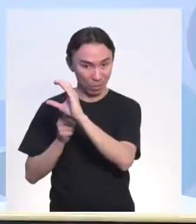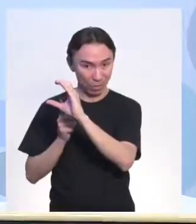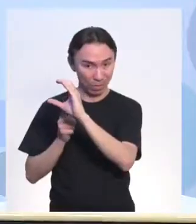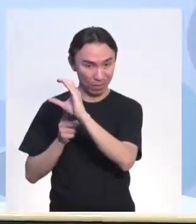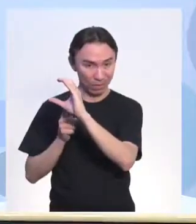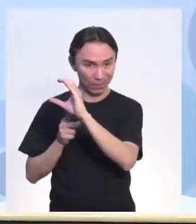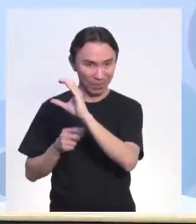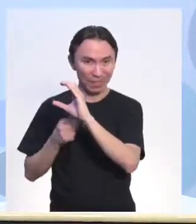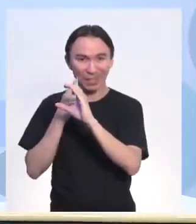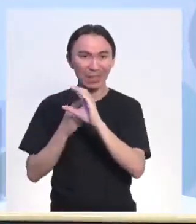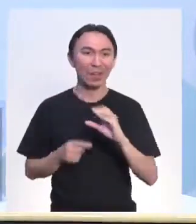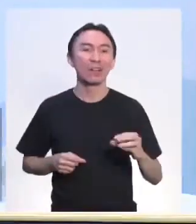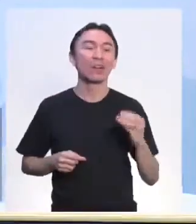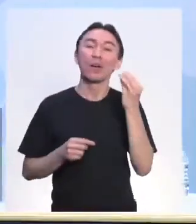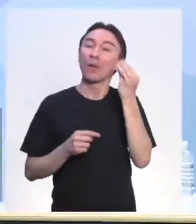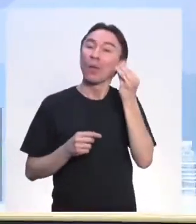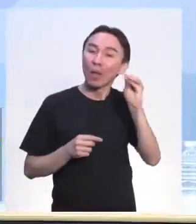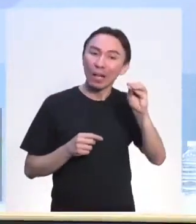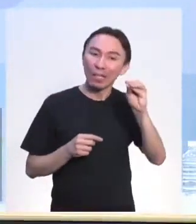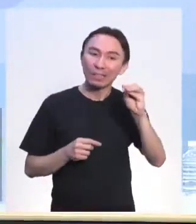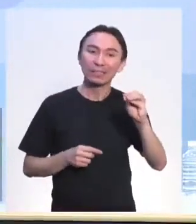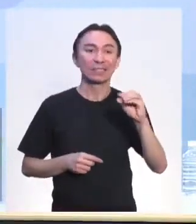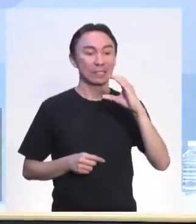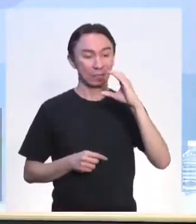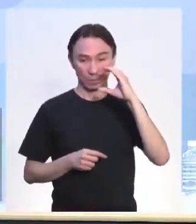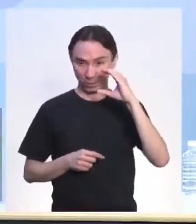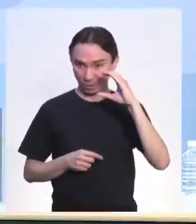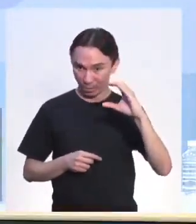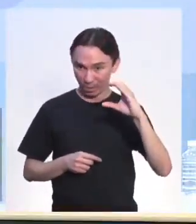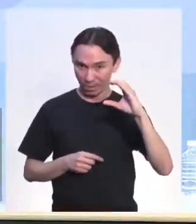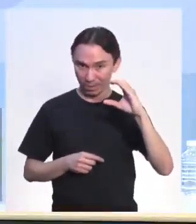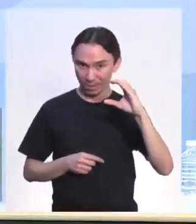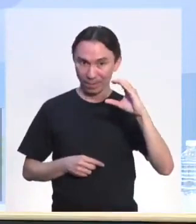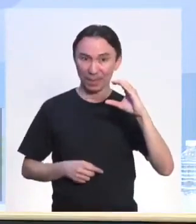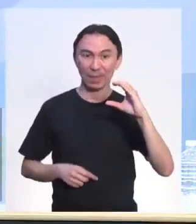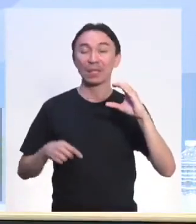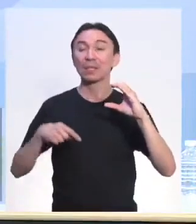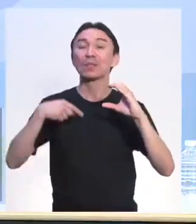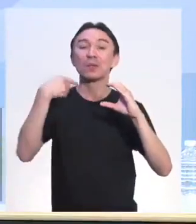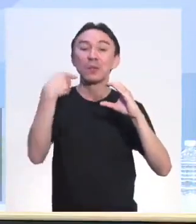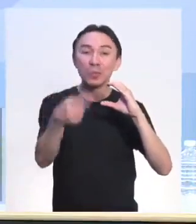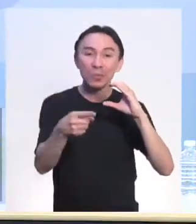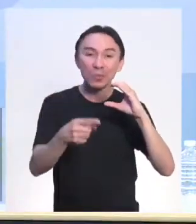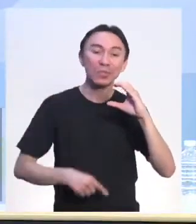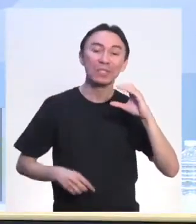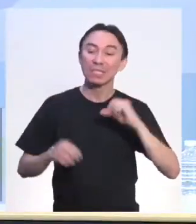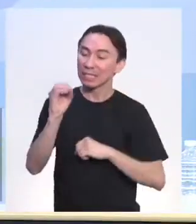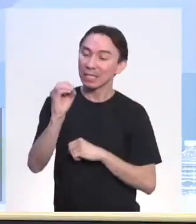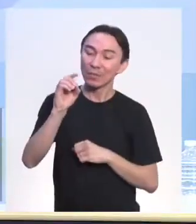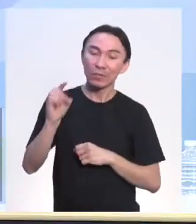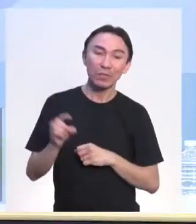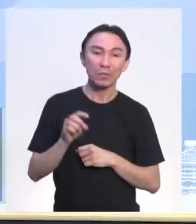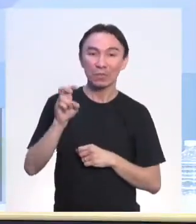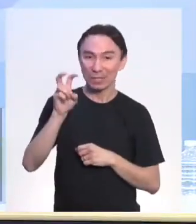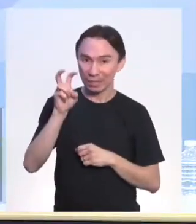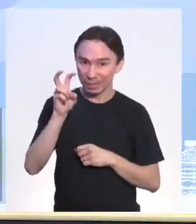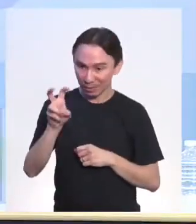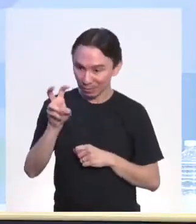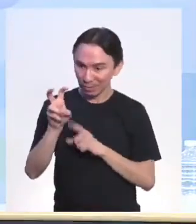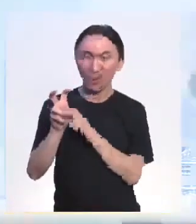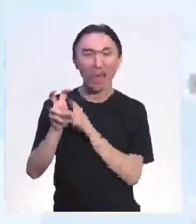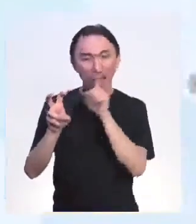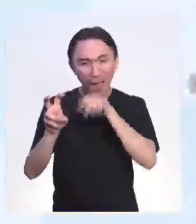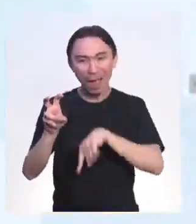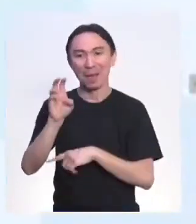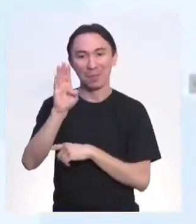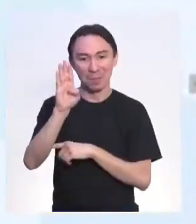meus parênteses, eu vou colocar letra C. Depois, 0,5 é a letra